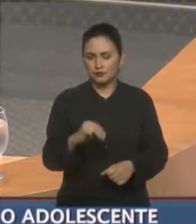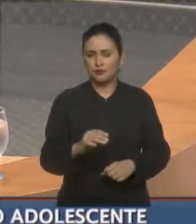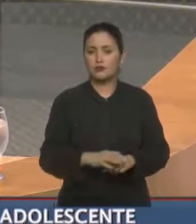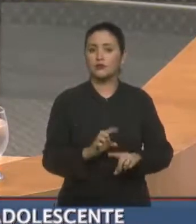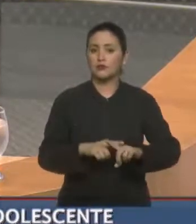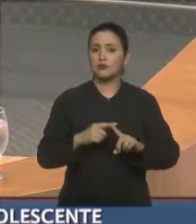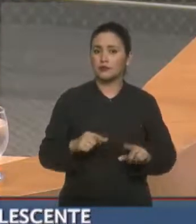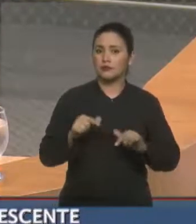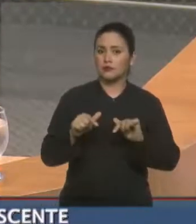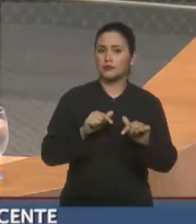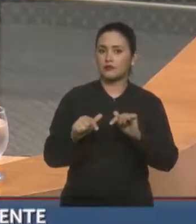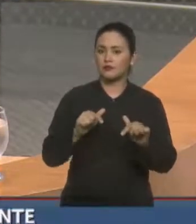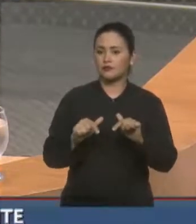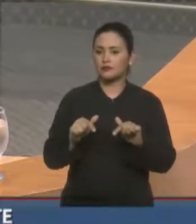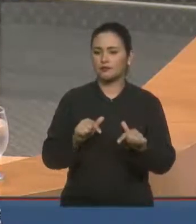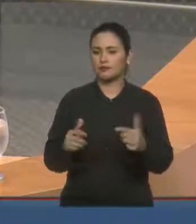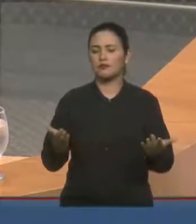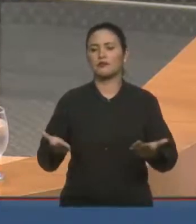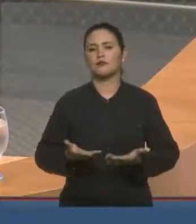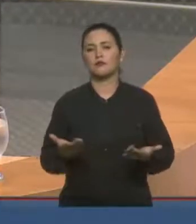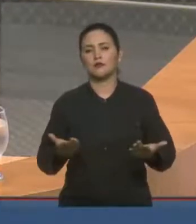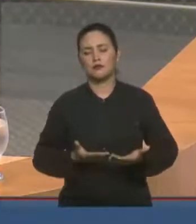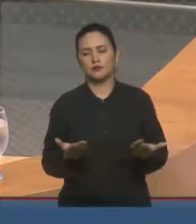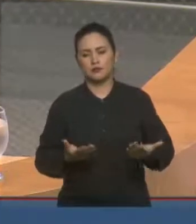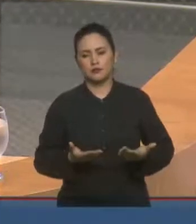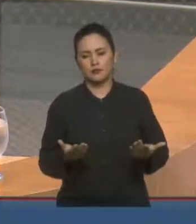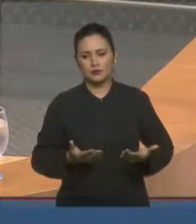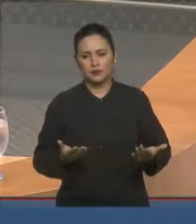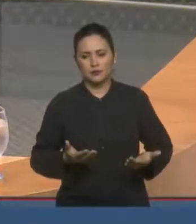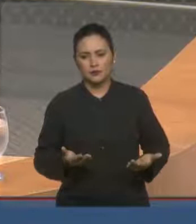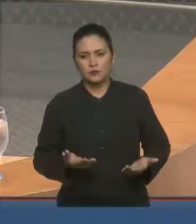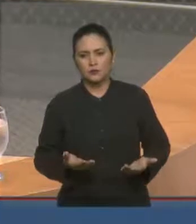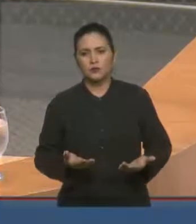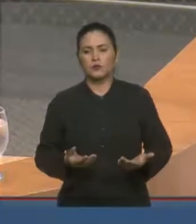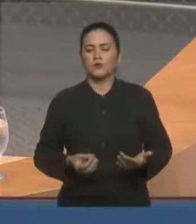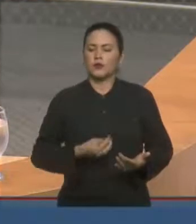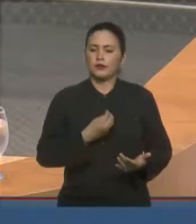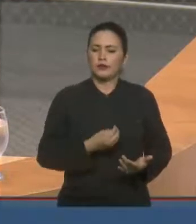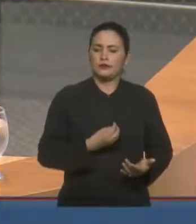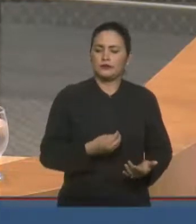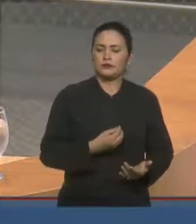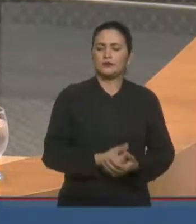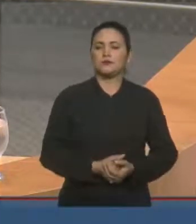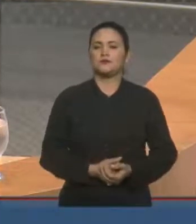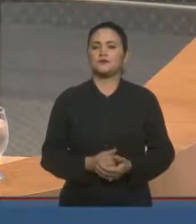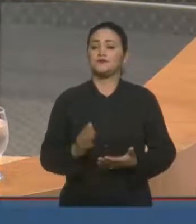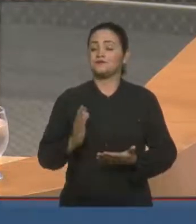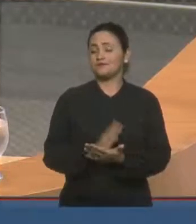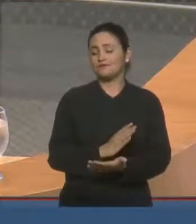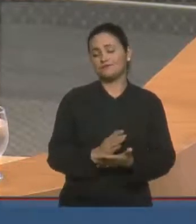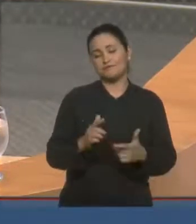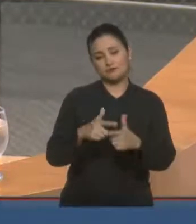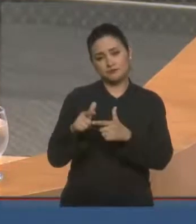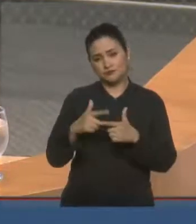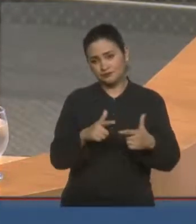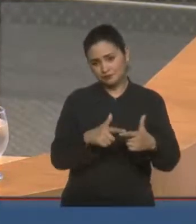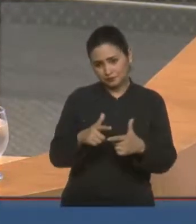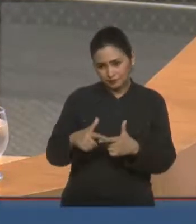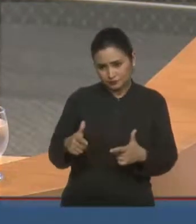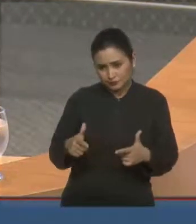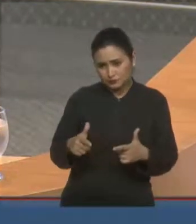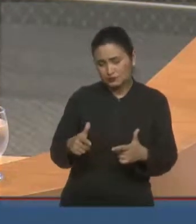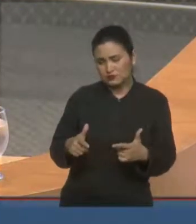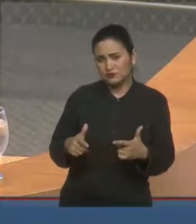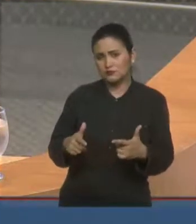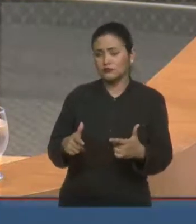trabalho está aí, está posto, é só não ver quem não quer. É claro, alguns problemas pontuais em qualquer trabalho